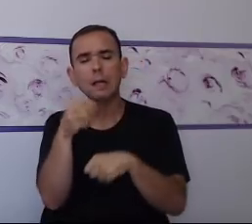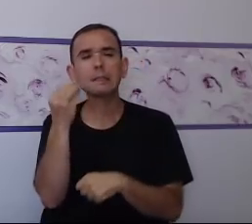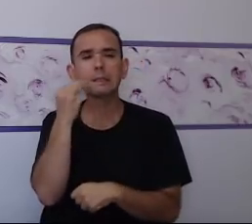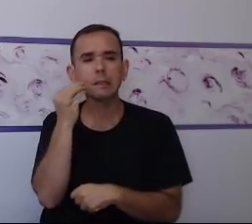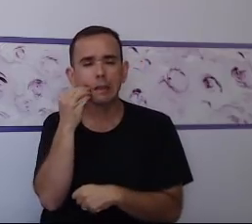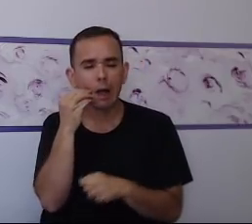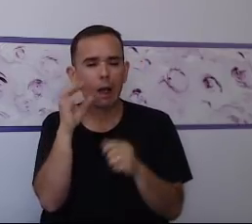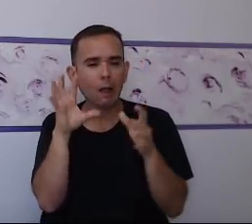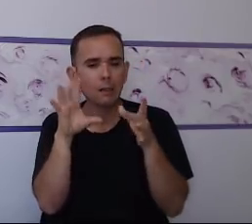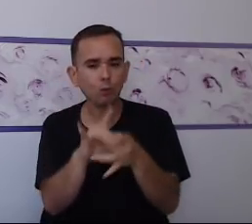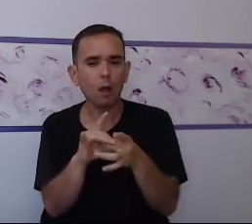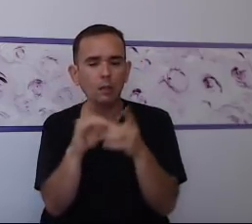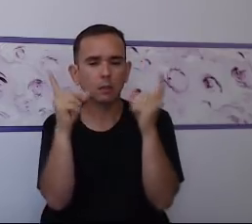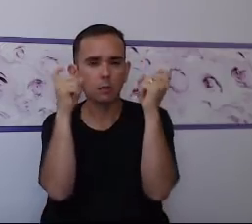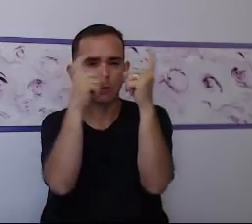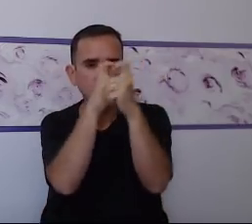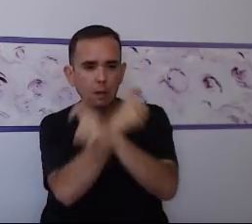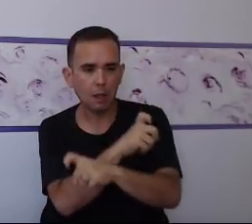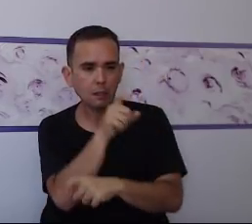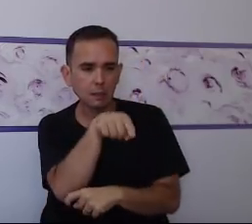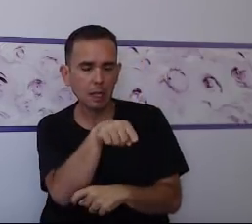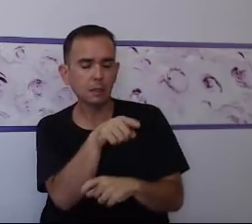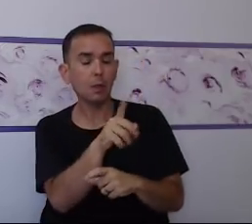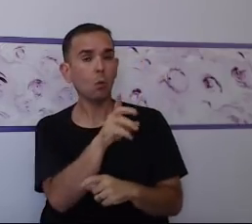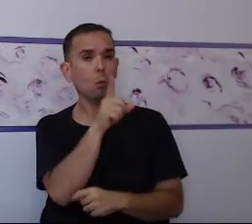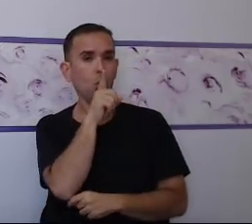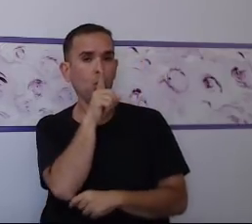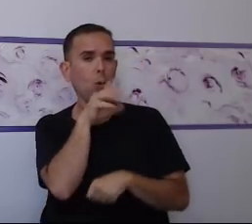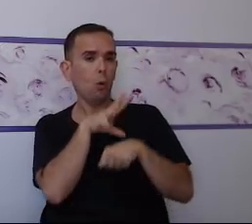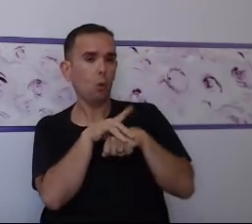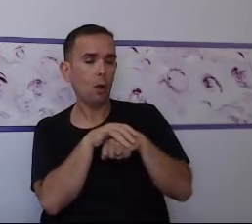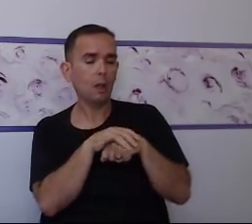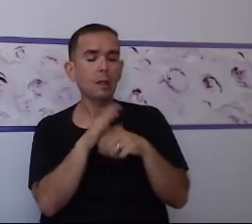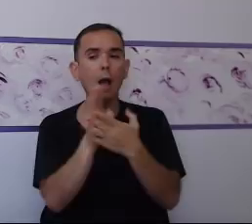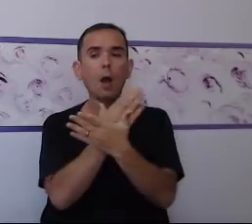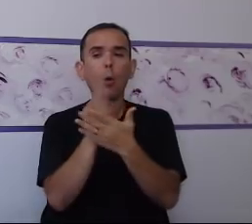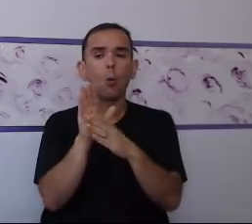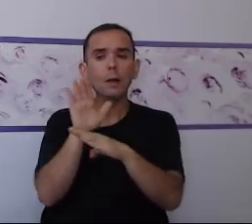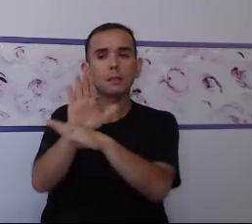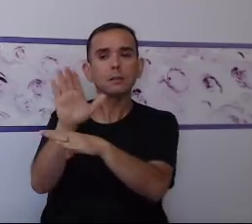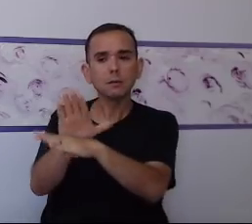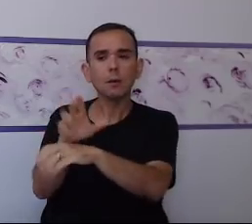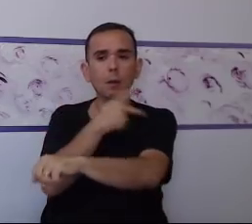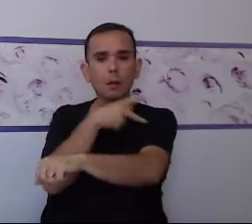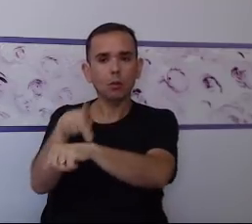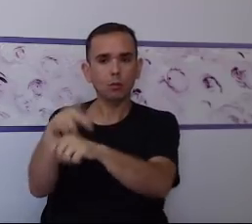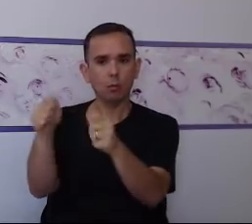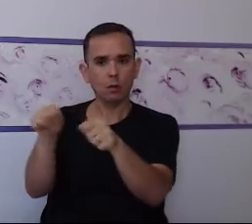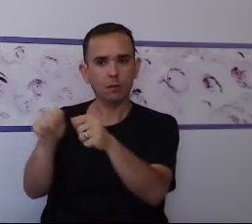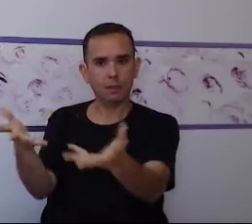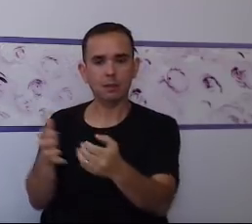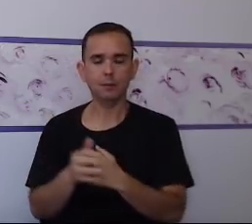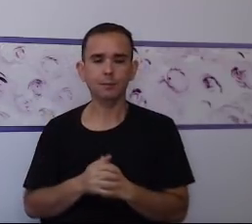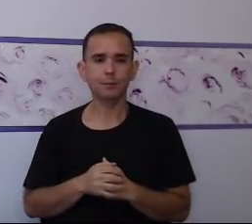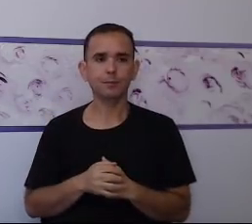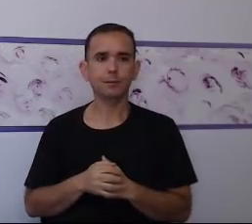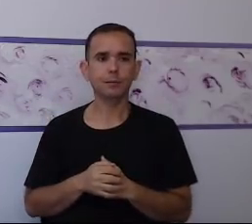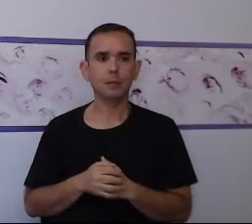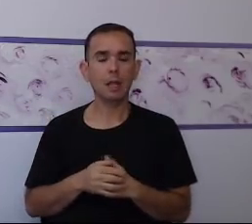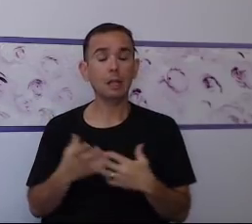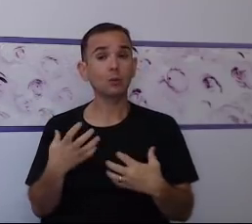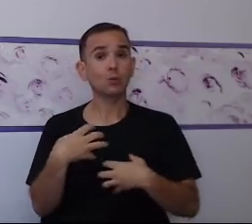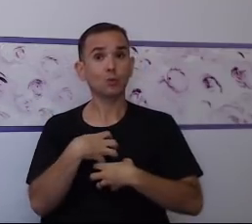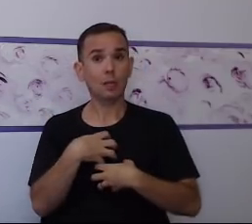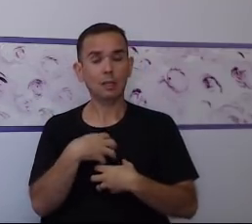casar um pouquinho da dificuldade dessa comorbidade com algumas ações pedagógicas que podemos fazer. Então, na